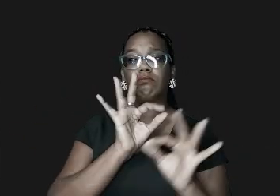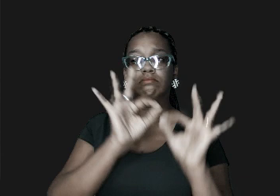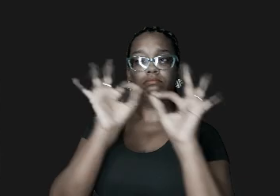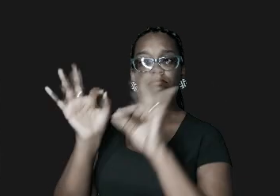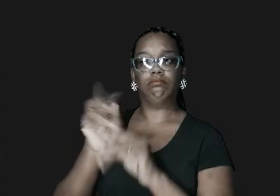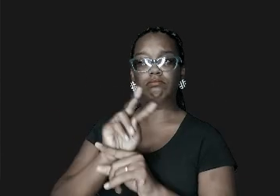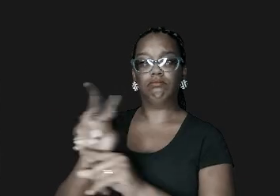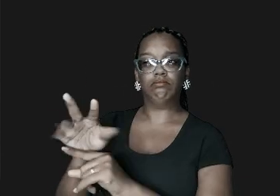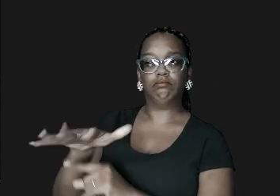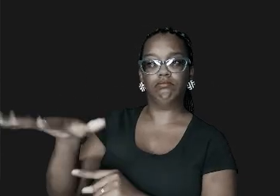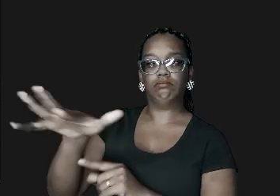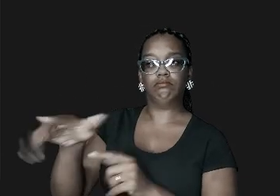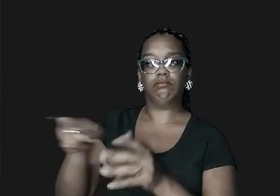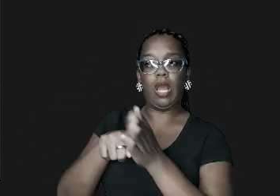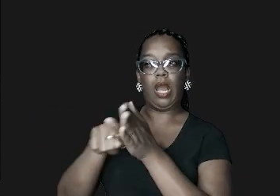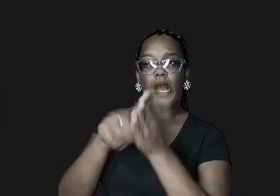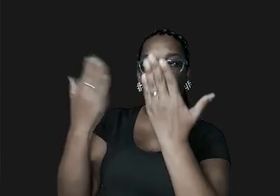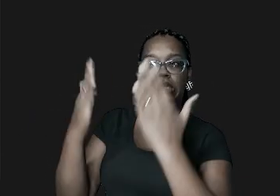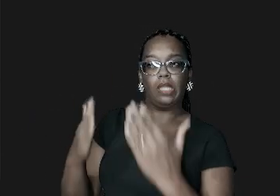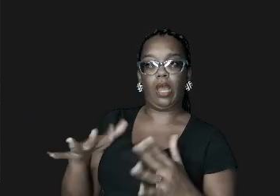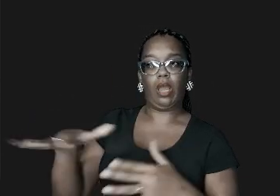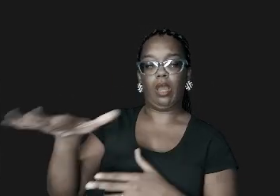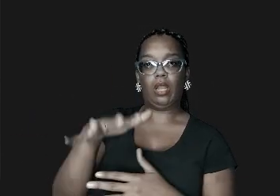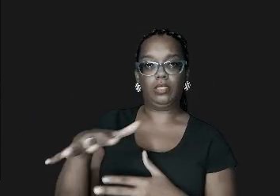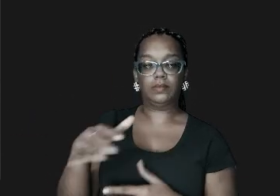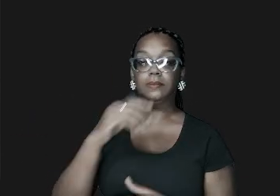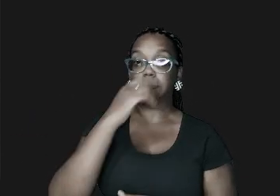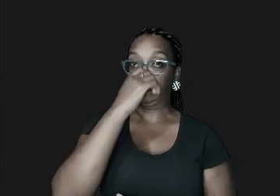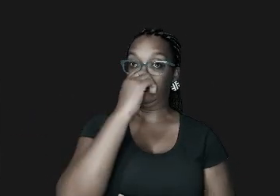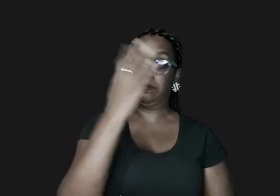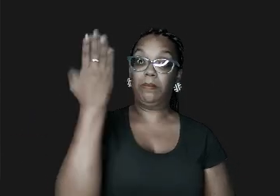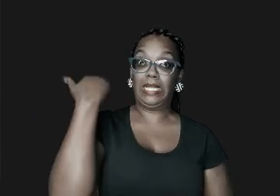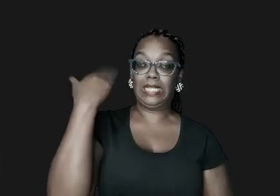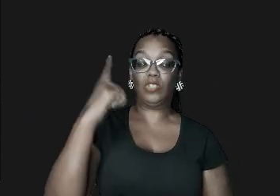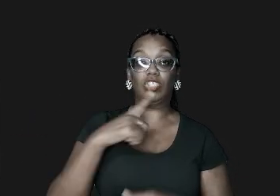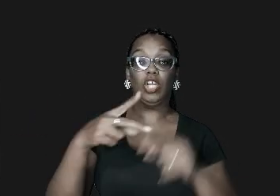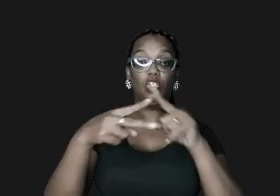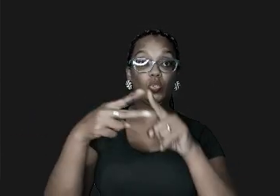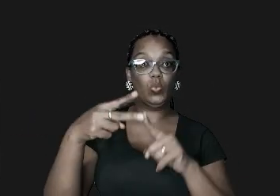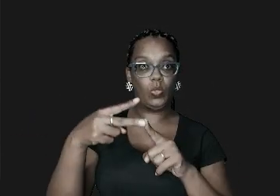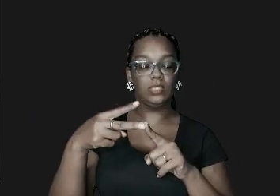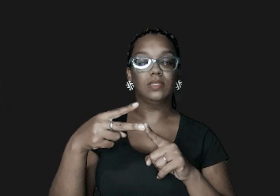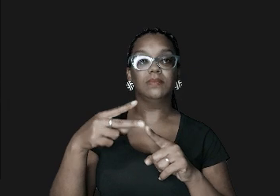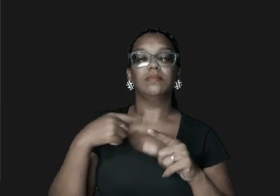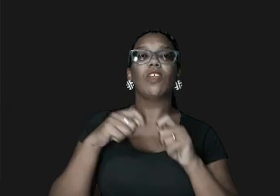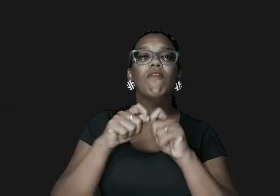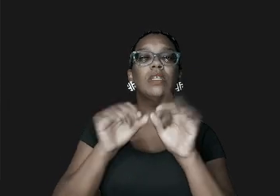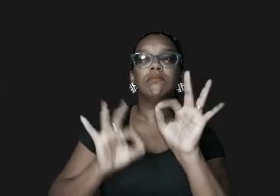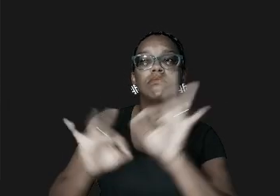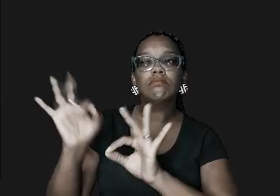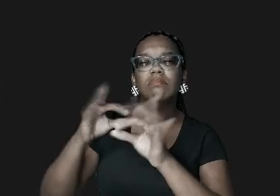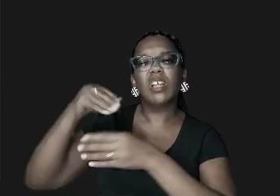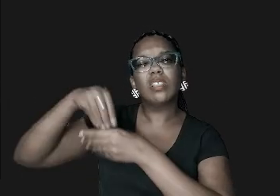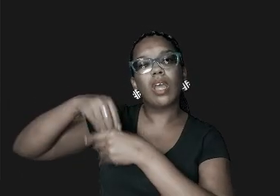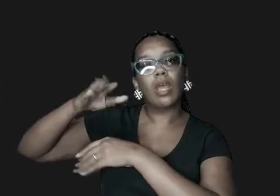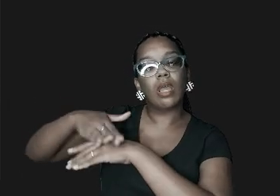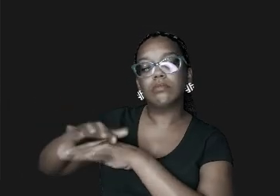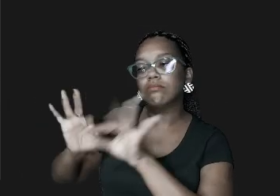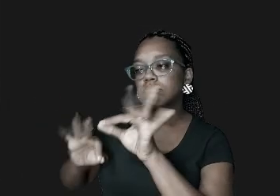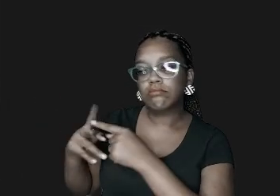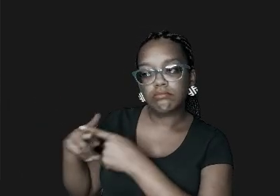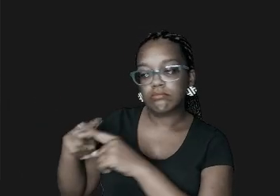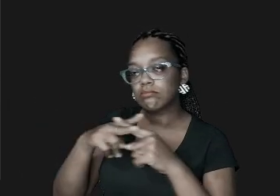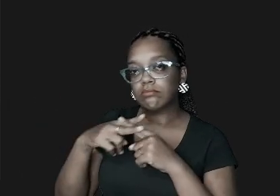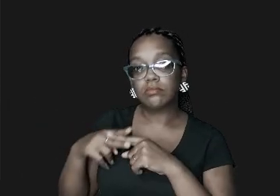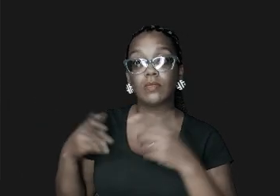sou atualmente acompanhamento de mercado então no passado a gente tinha duas gerências de mercado